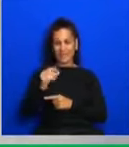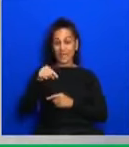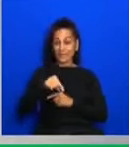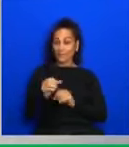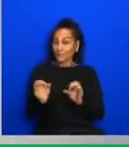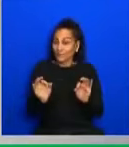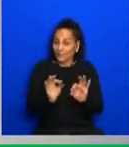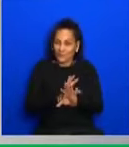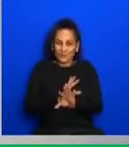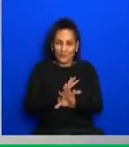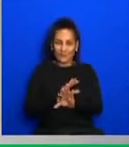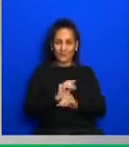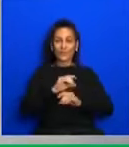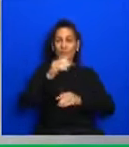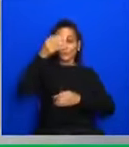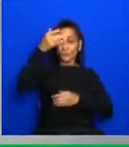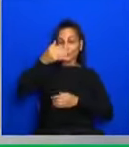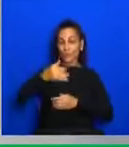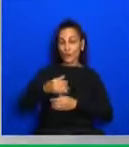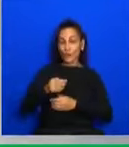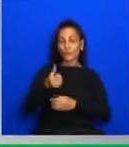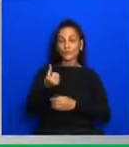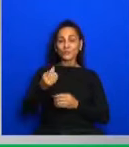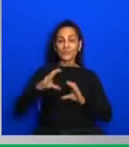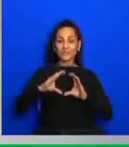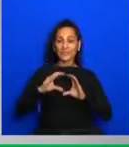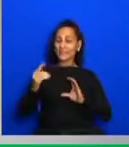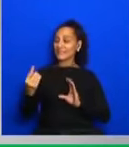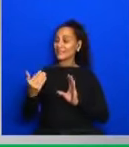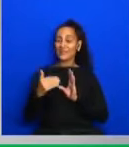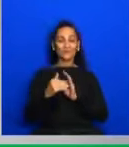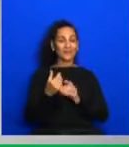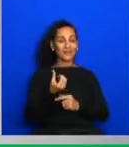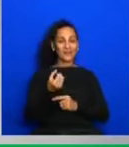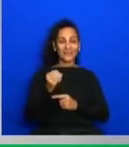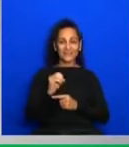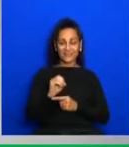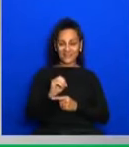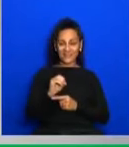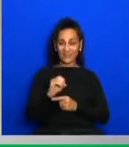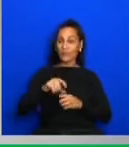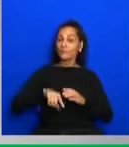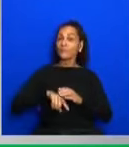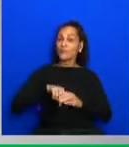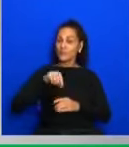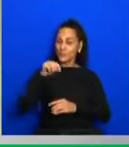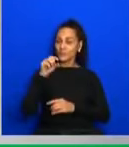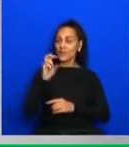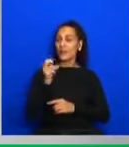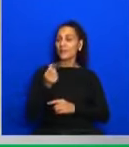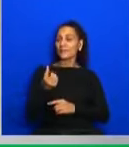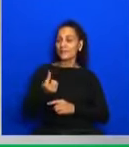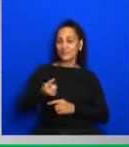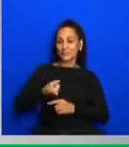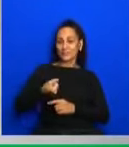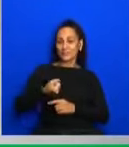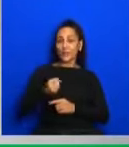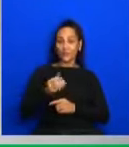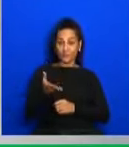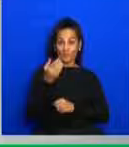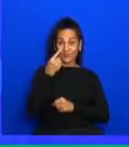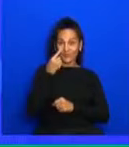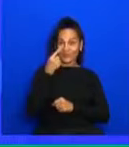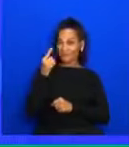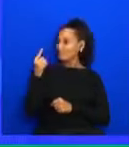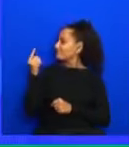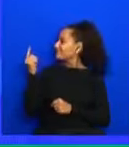R$ 39.609.700,47. Por aqui tudo pronto, suporte carregado com 60 bolas numeradas de 01 a 60. Vamos sortear 6 números.